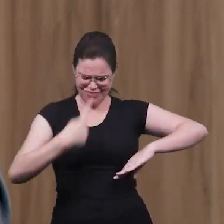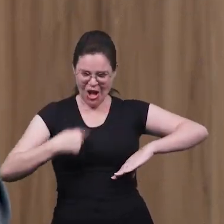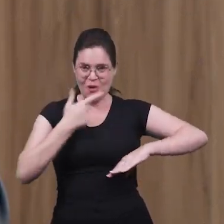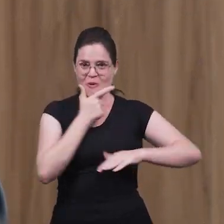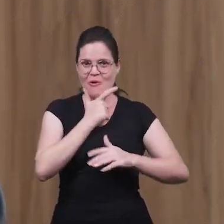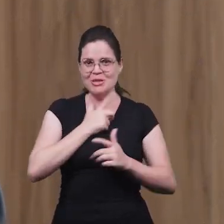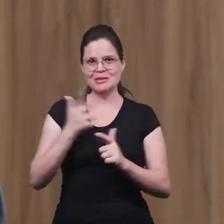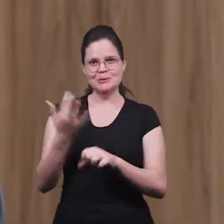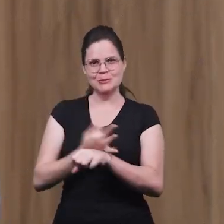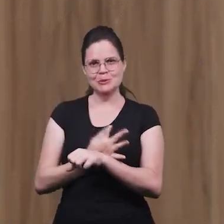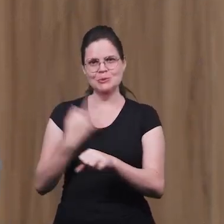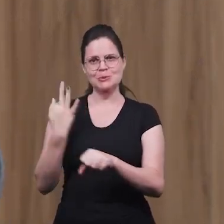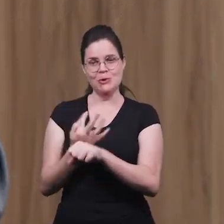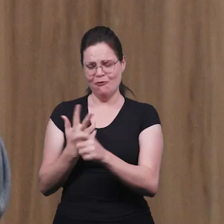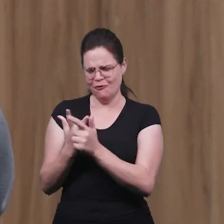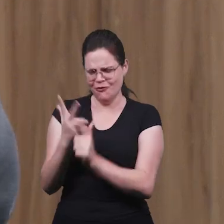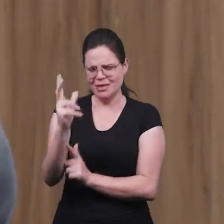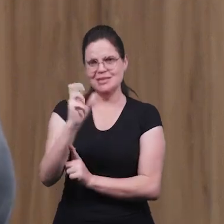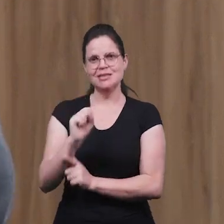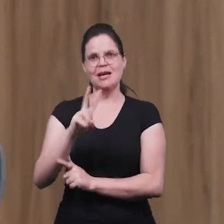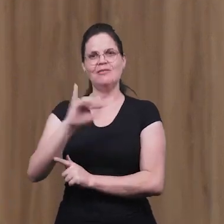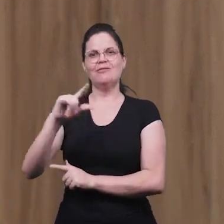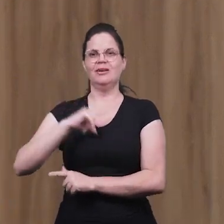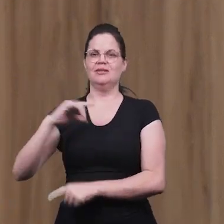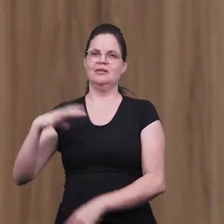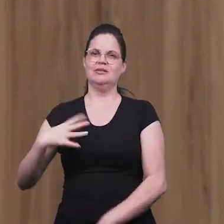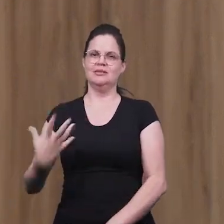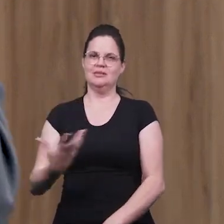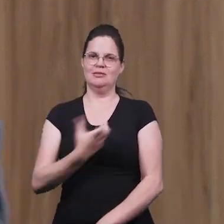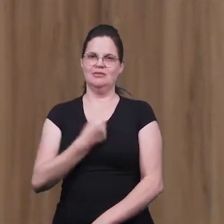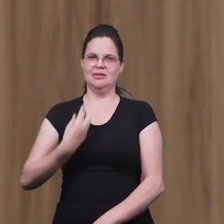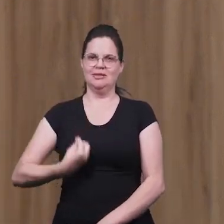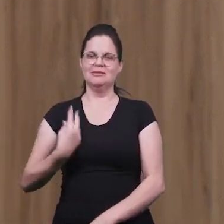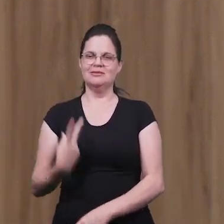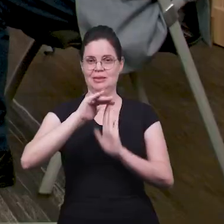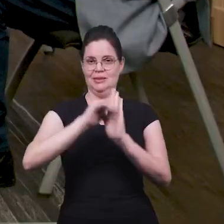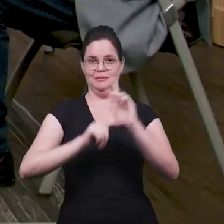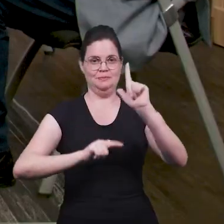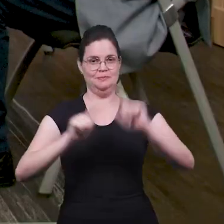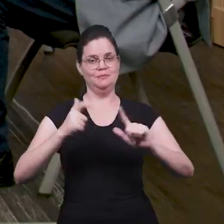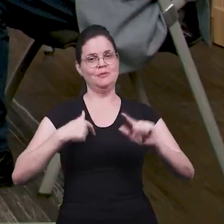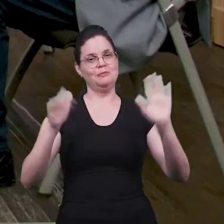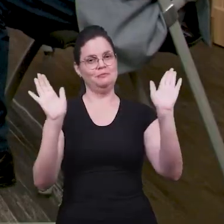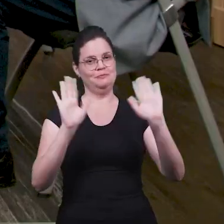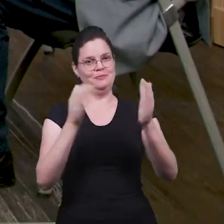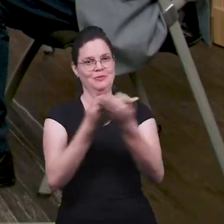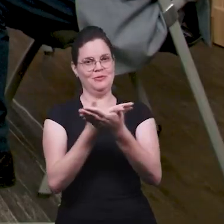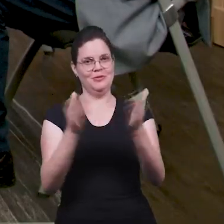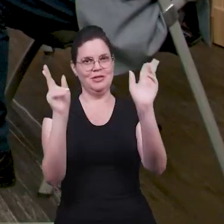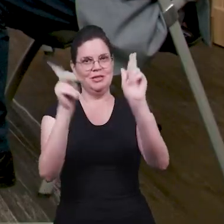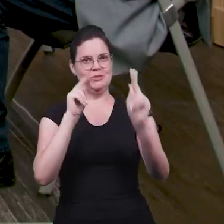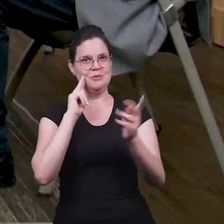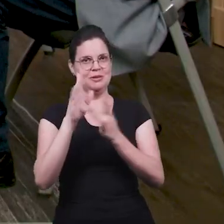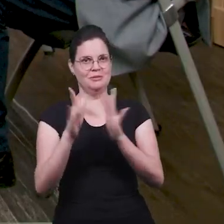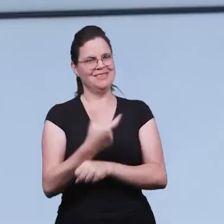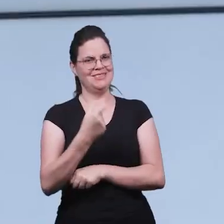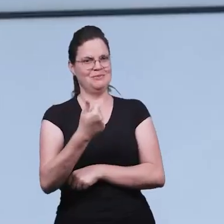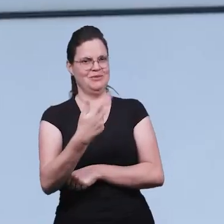guardar as obras de Deus, esse terá a salvação, a vida eterna. Eu quero me despedir de todos aqui com a paz